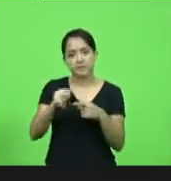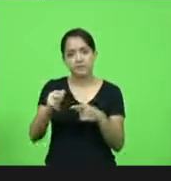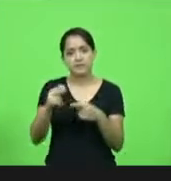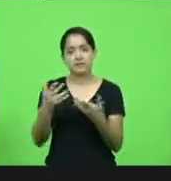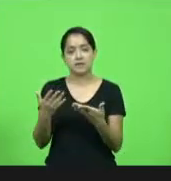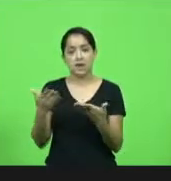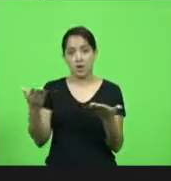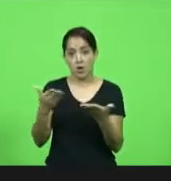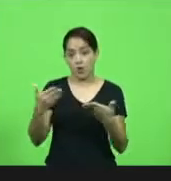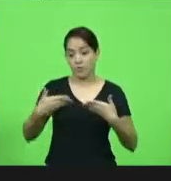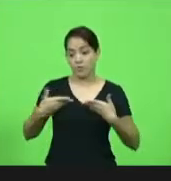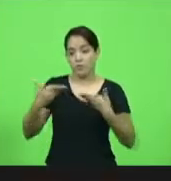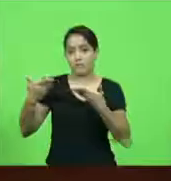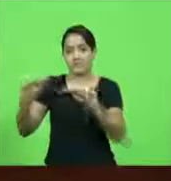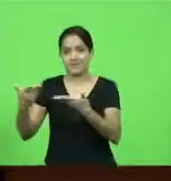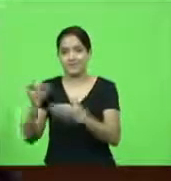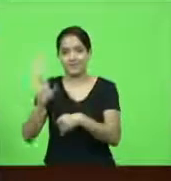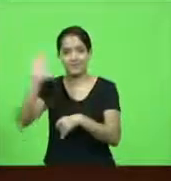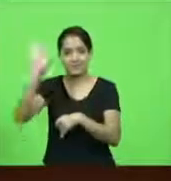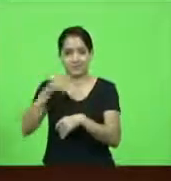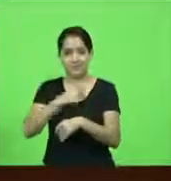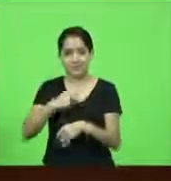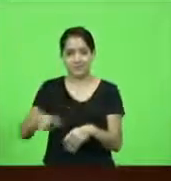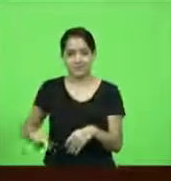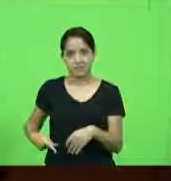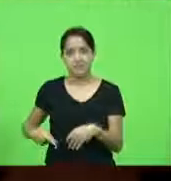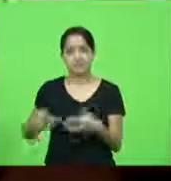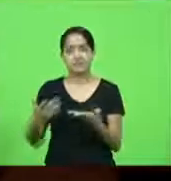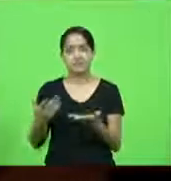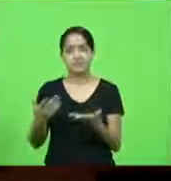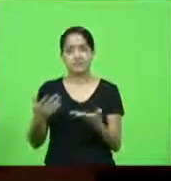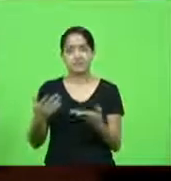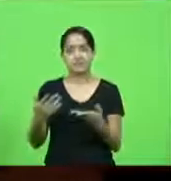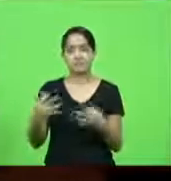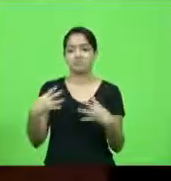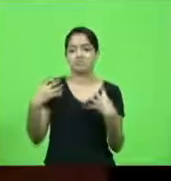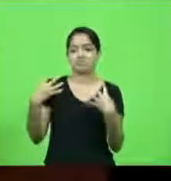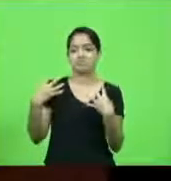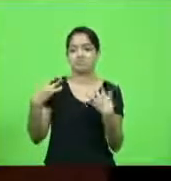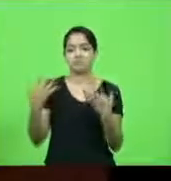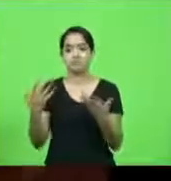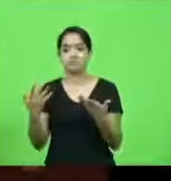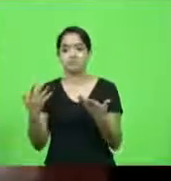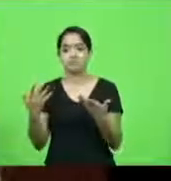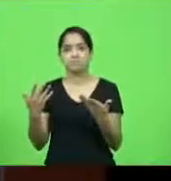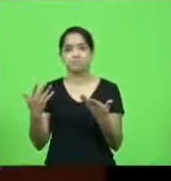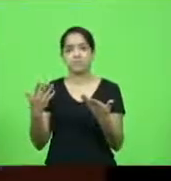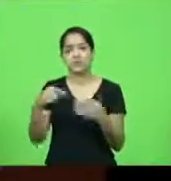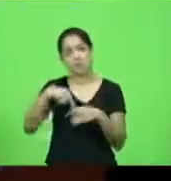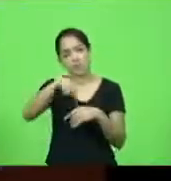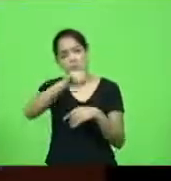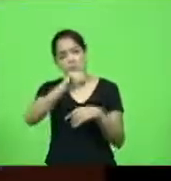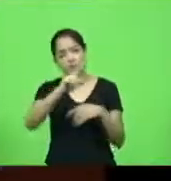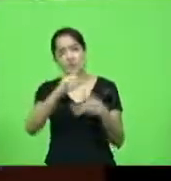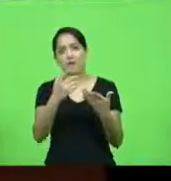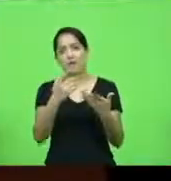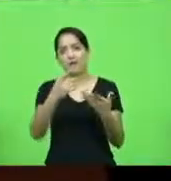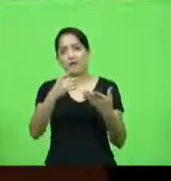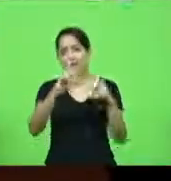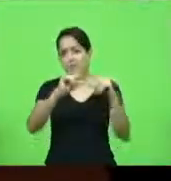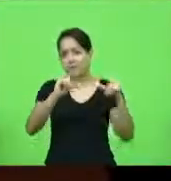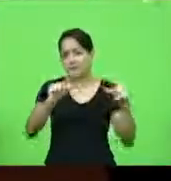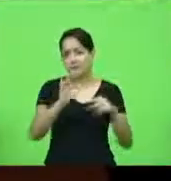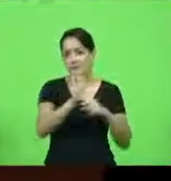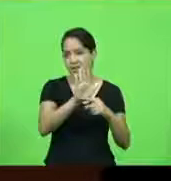convidaram para ser candidato da presidência da República. Então, para aparecer isso daí, eu vou lá em Brasília oferecer ajuda